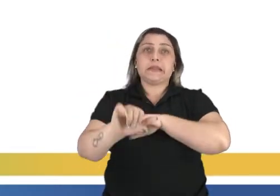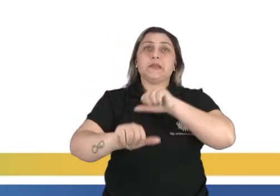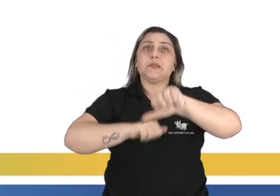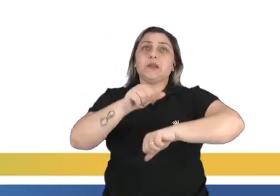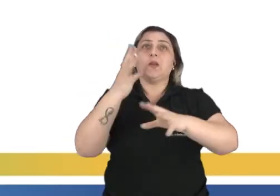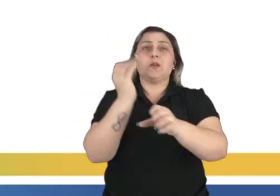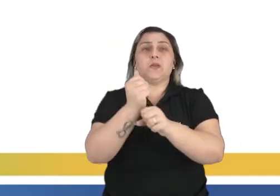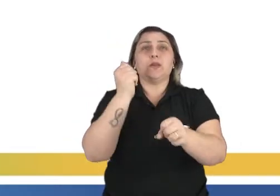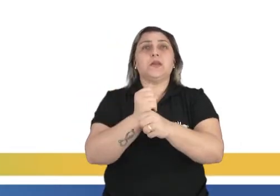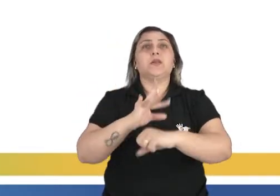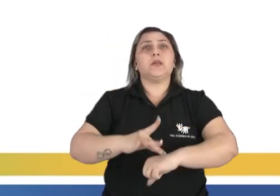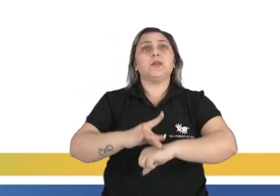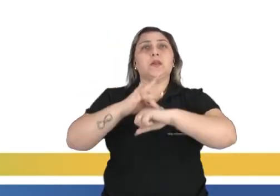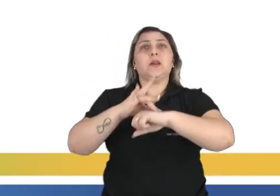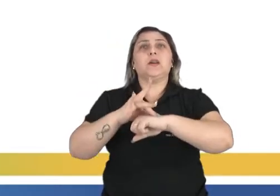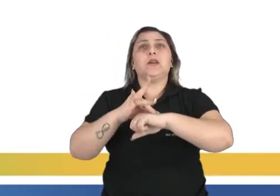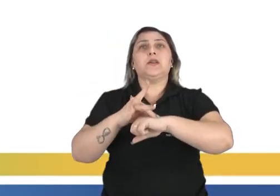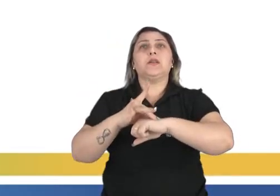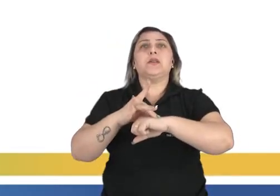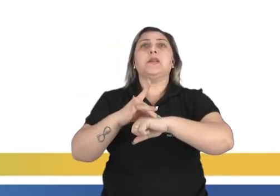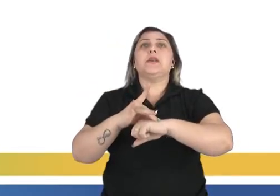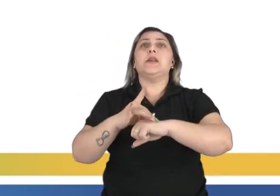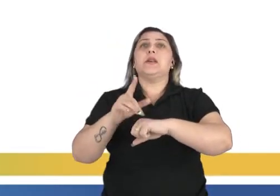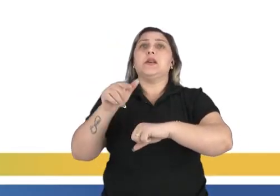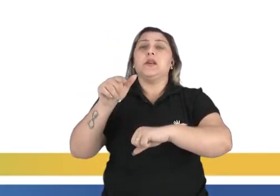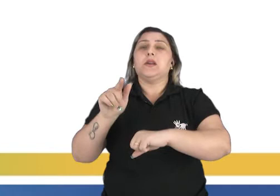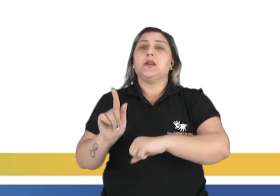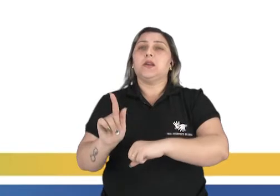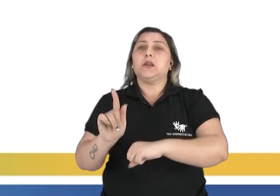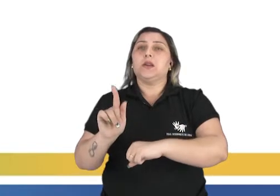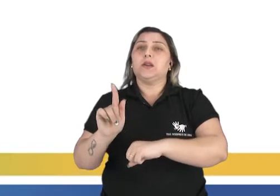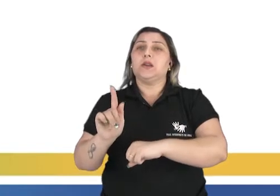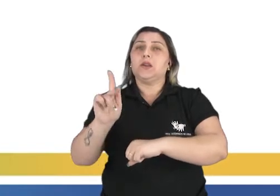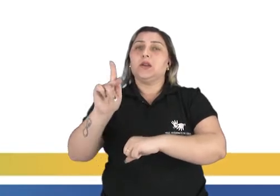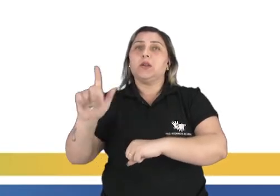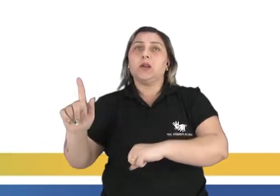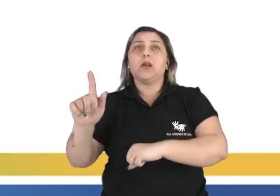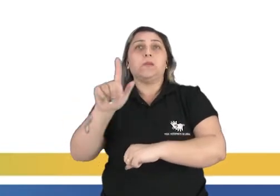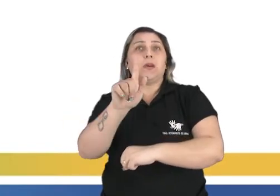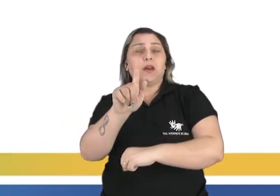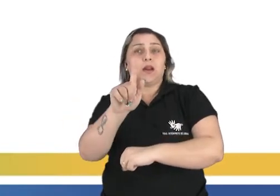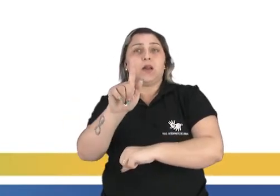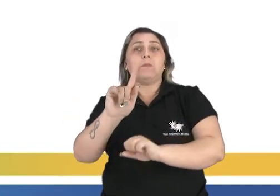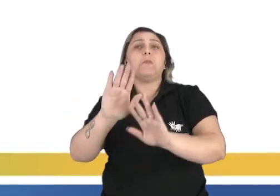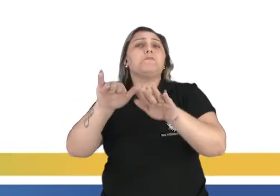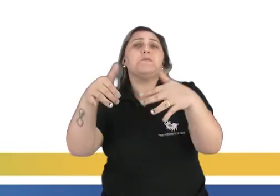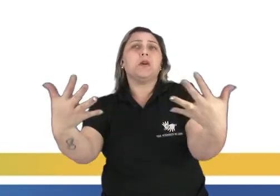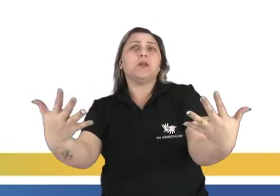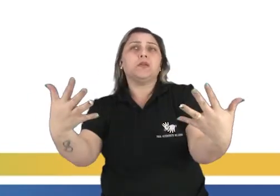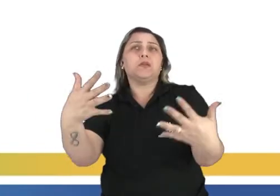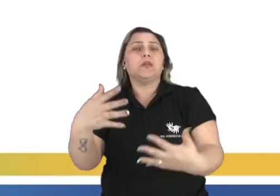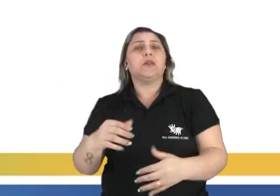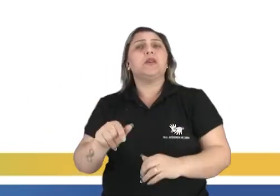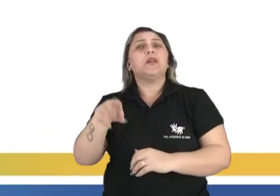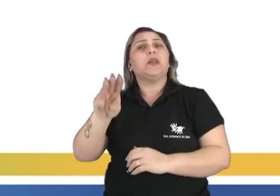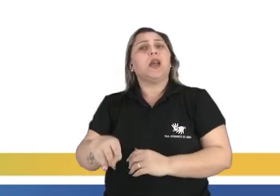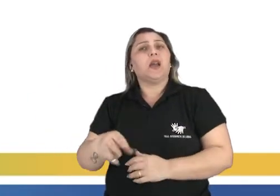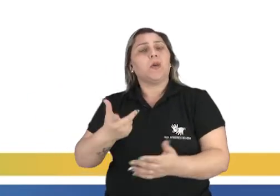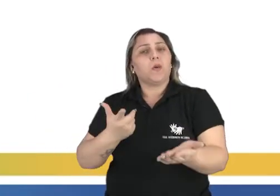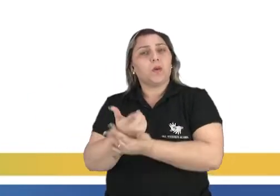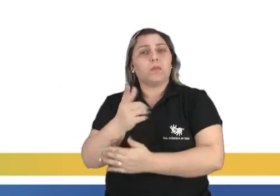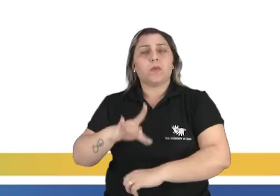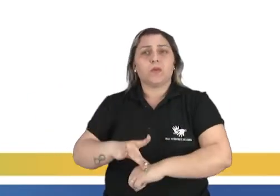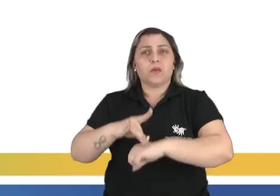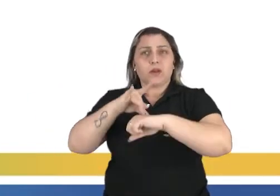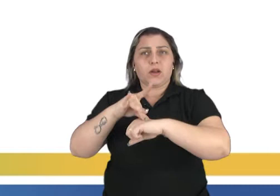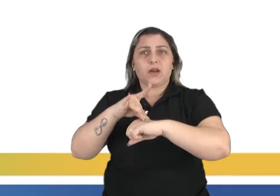o total de carnes em quilogramas para grama, será igual a quanto, né? Quem é que nunca comprou uma carne,